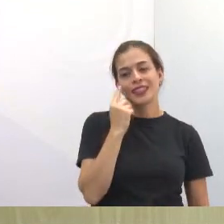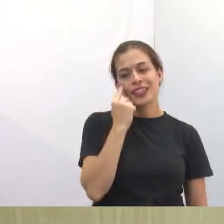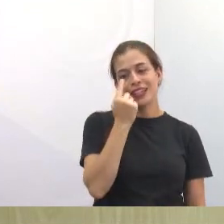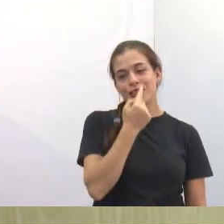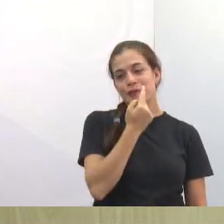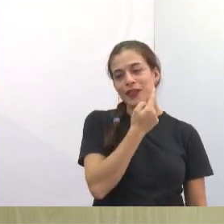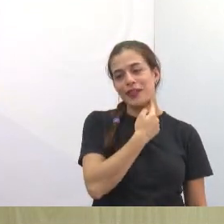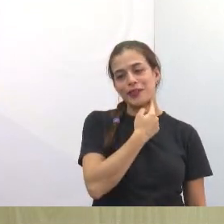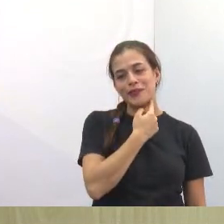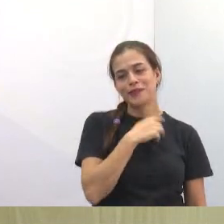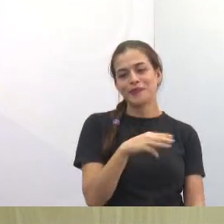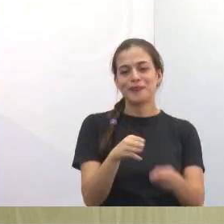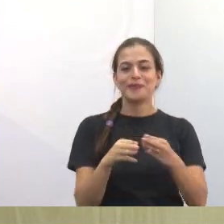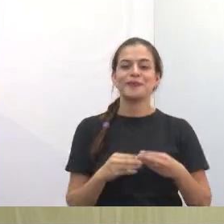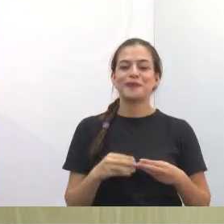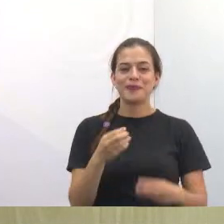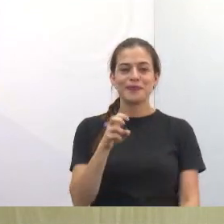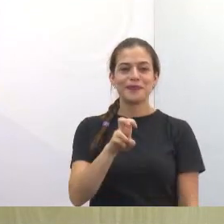Moção